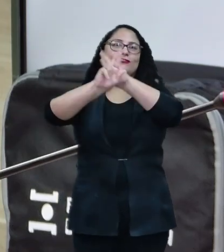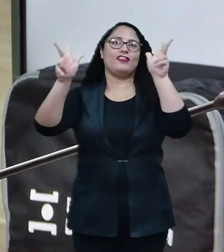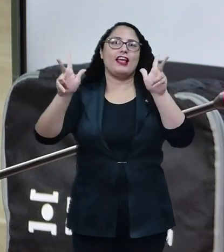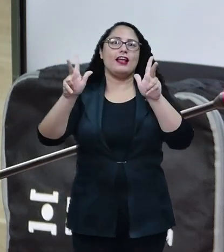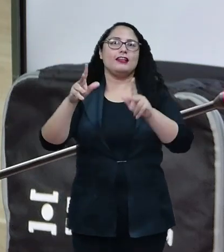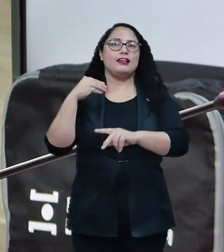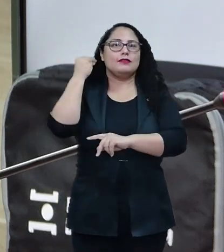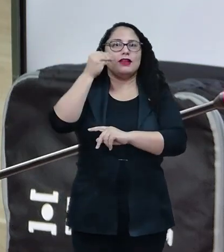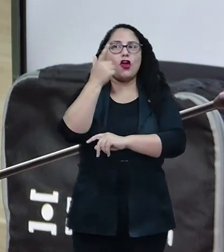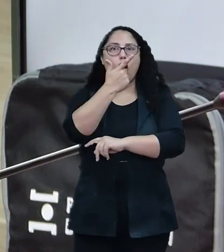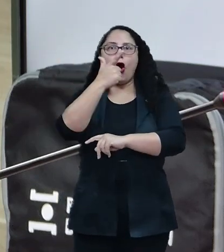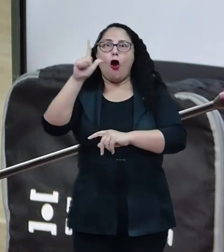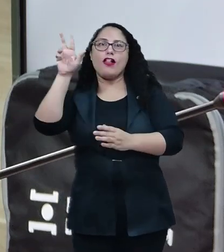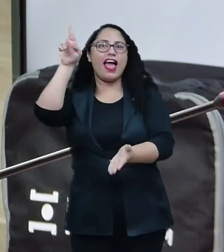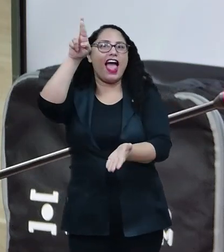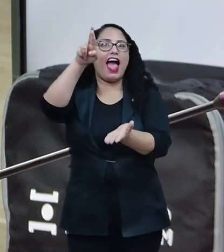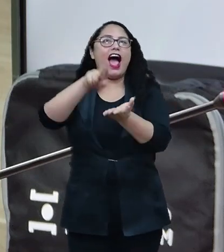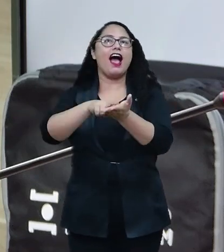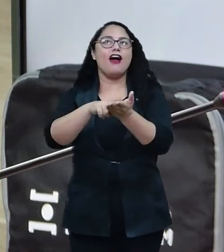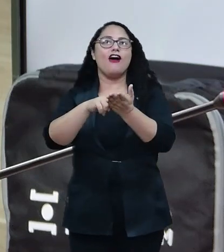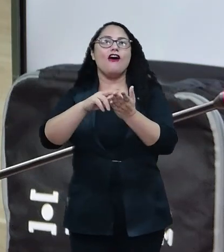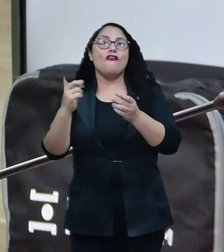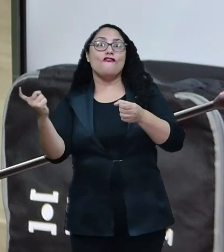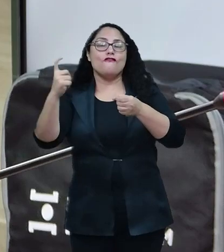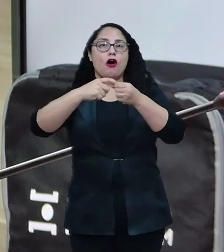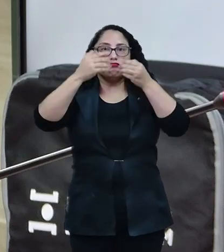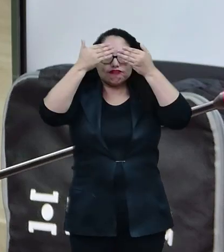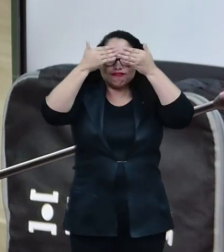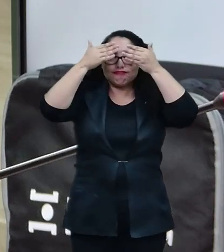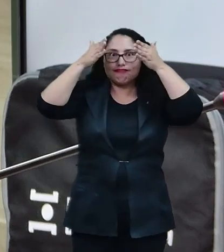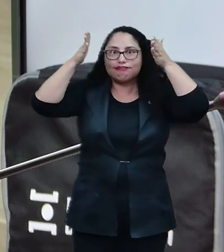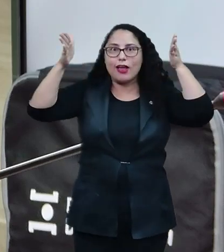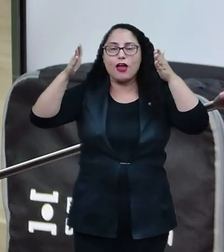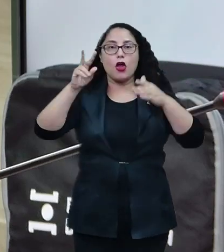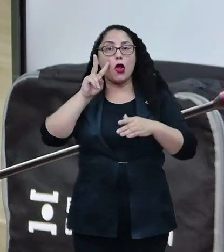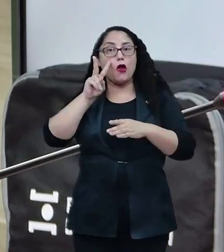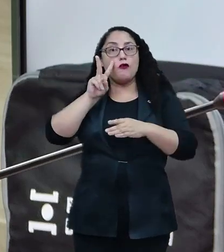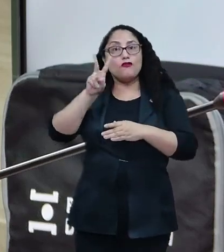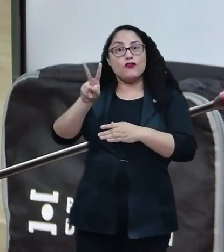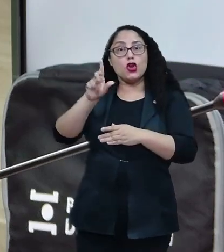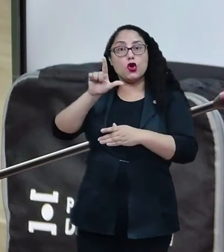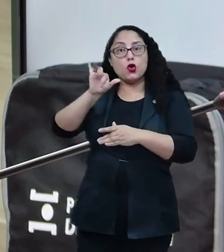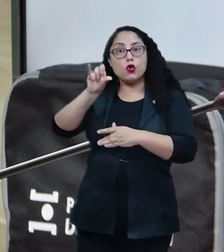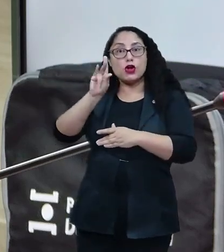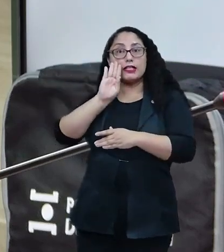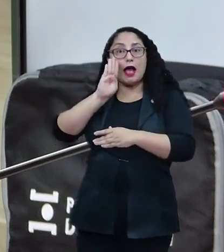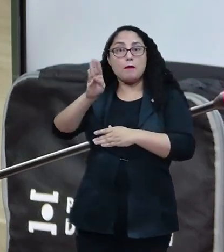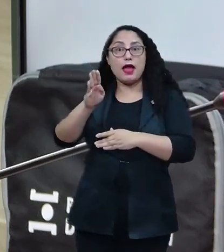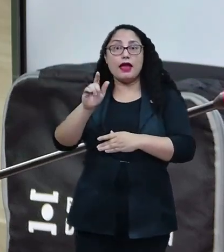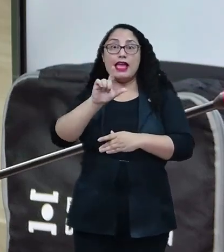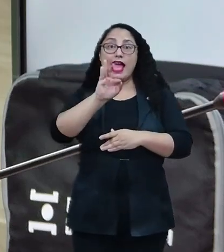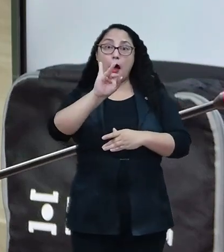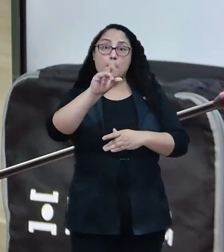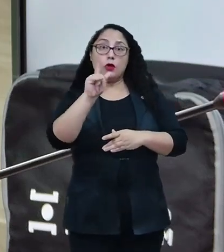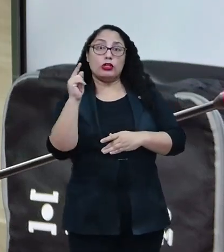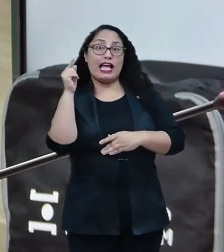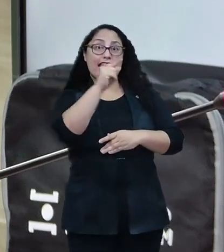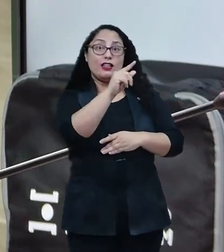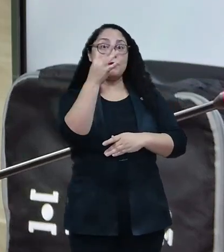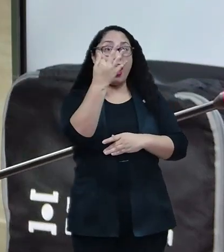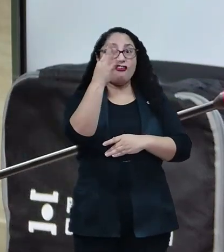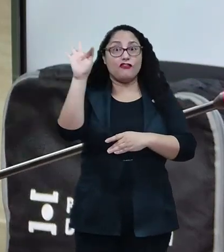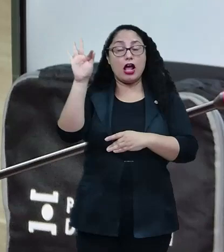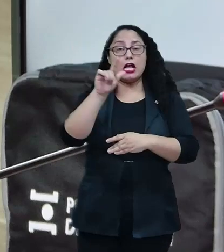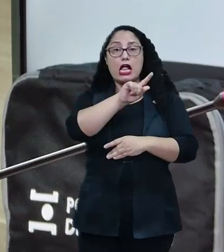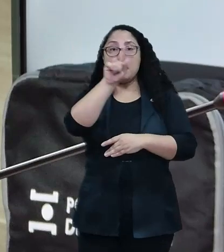outra realidade, né? Volta muito ampliada. E quando eu vi o Lucas na Bélgica, depois a Bruna indo para França e